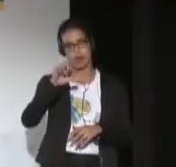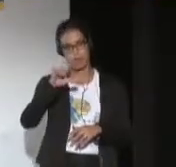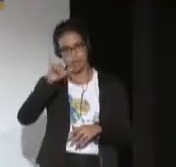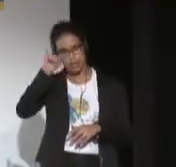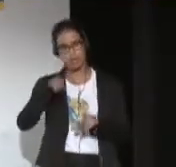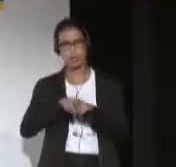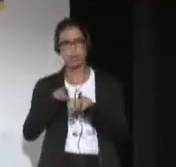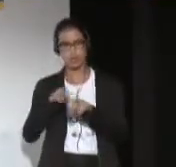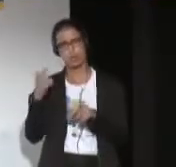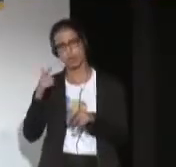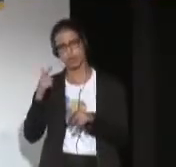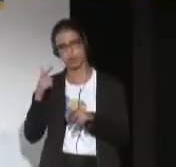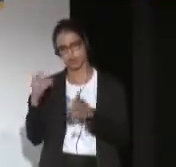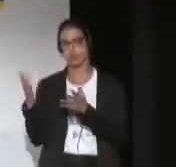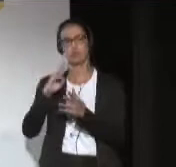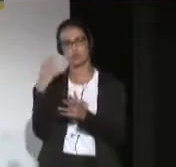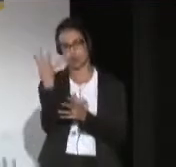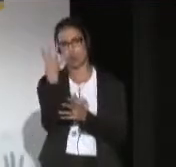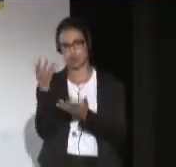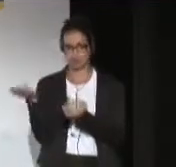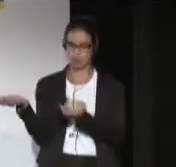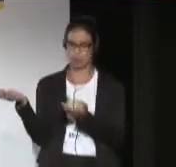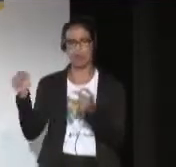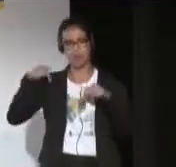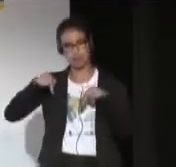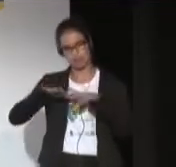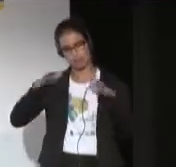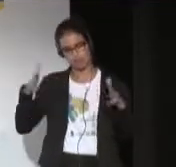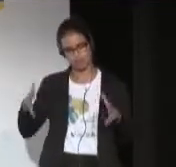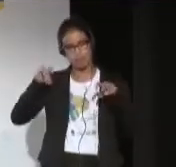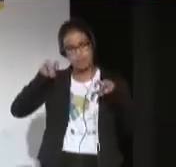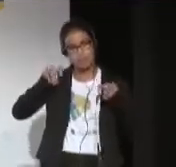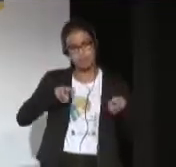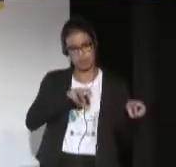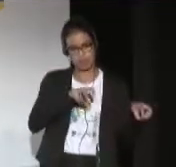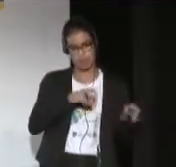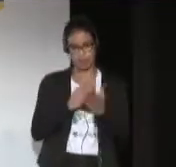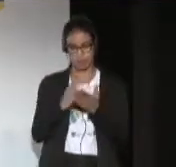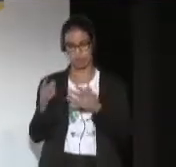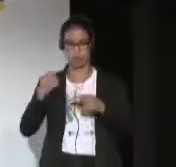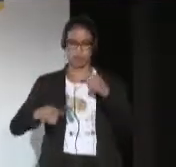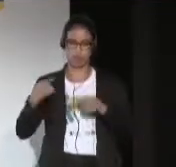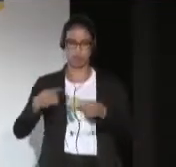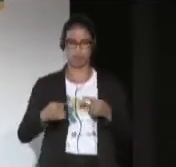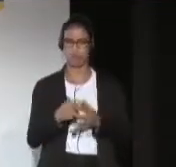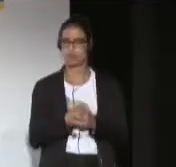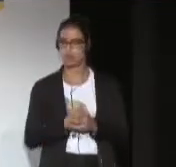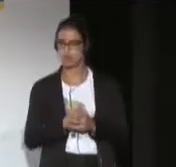Dr. Go, para retornar ao palco. Por favor, venham para que a gente dê início ao debate.